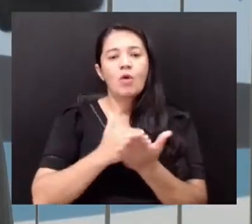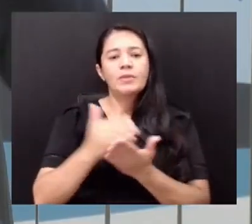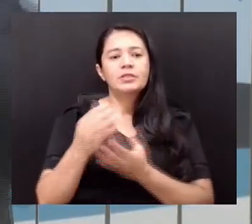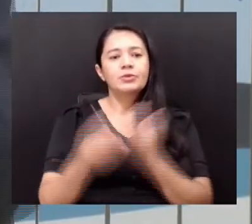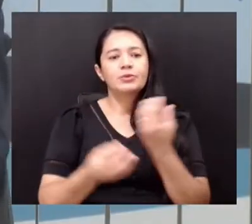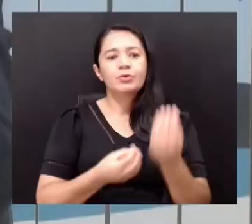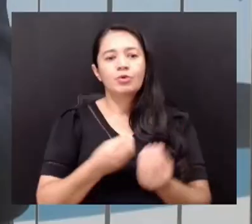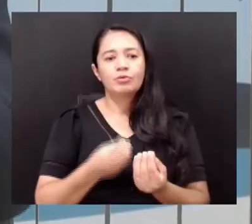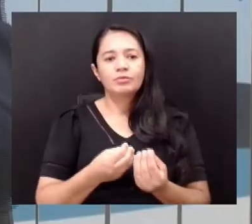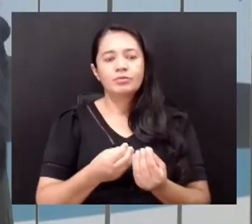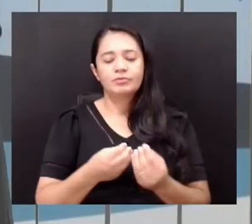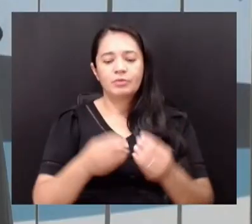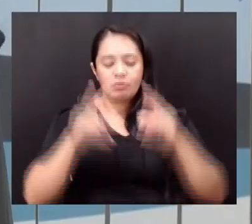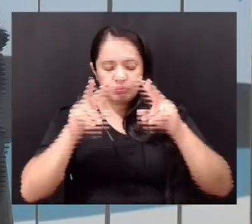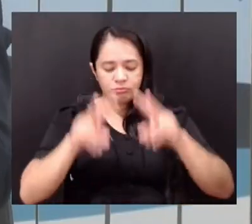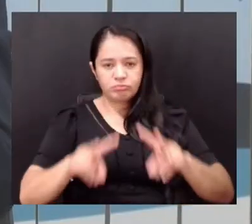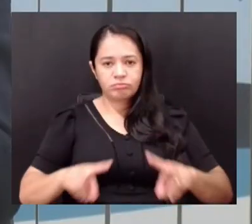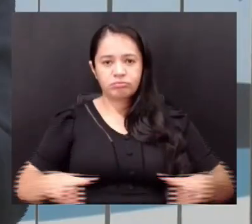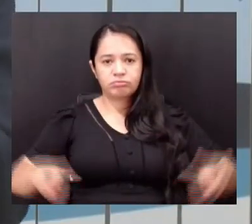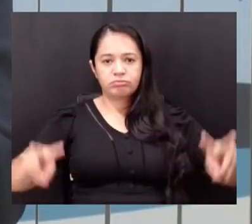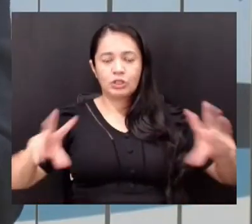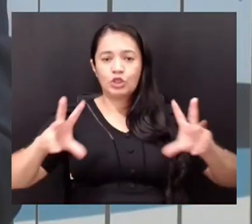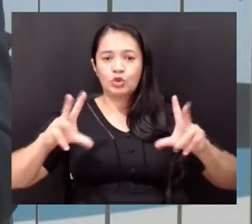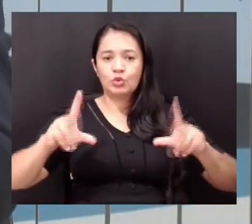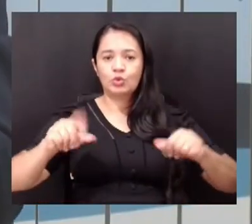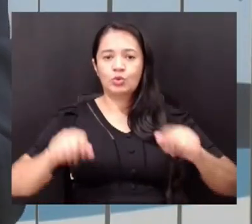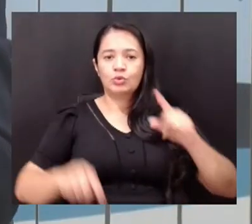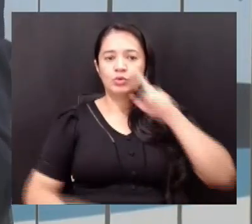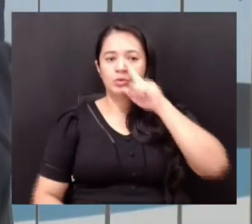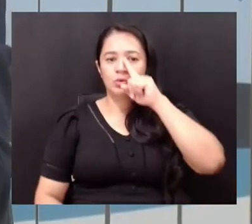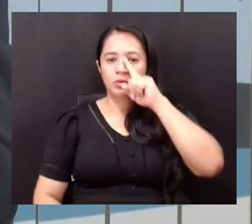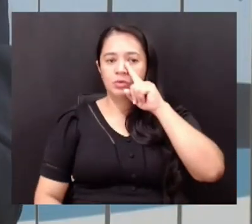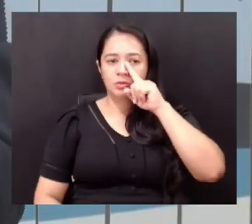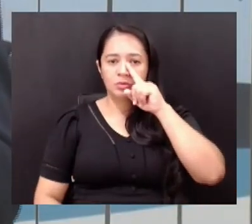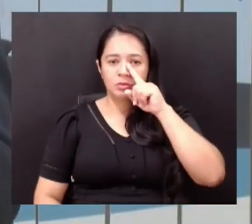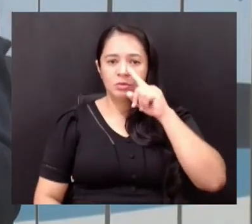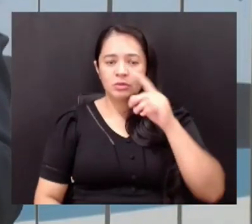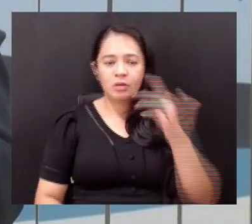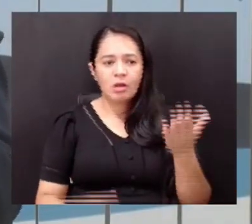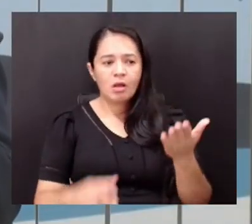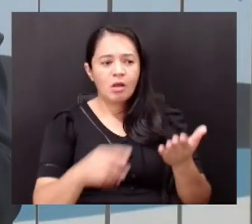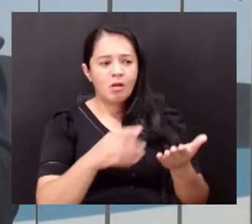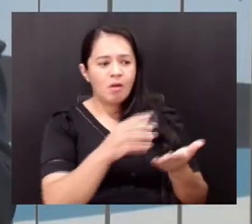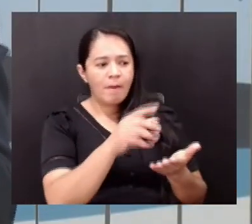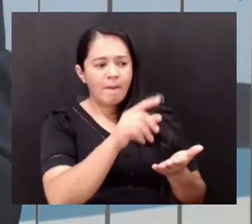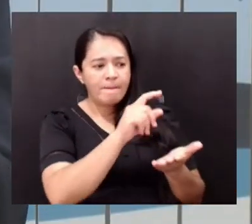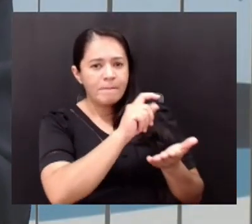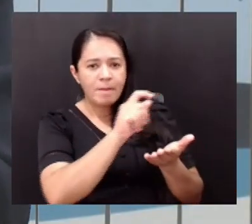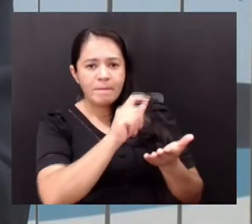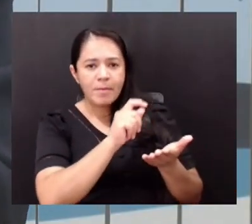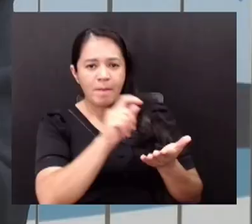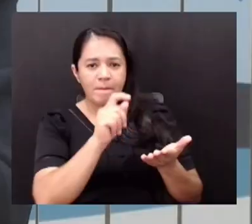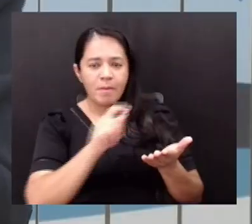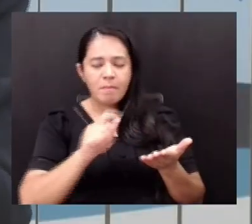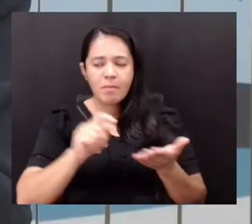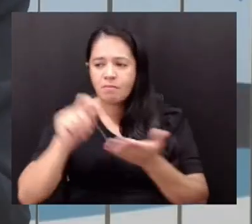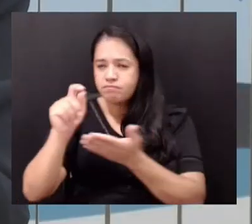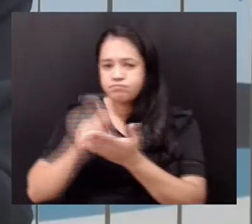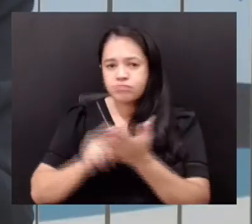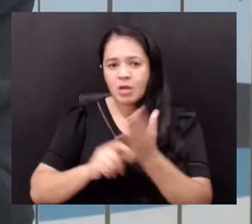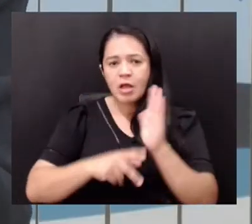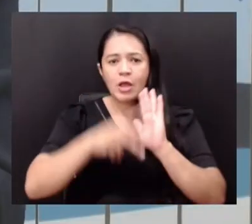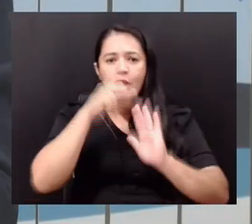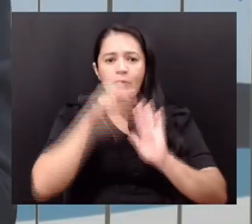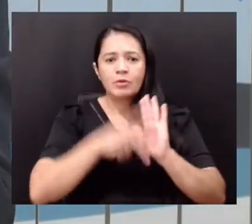olhando esses riscos, captando esses riscos e fazendo plano de gerenciamento dos